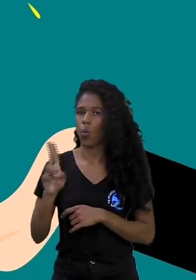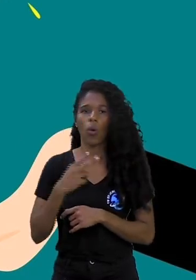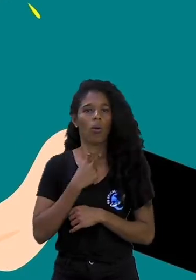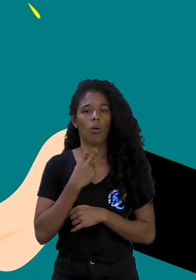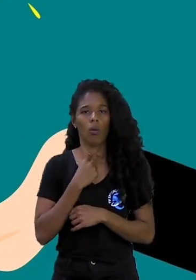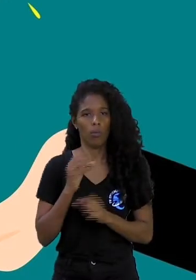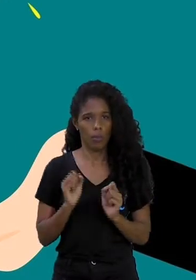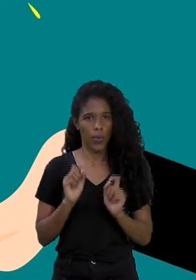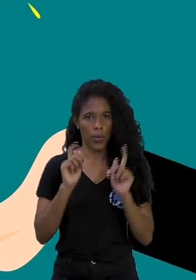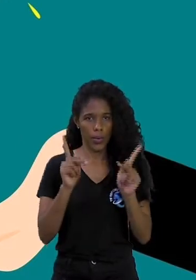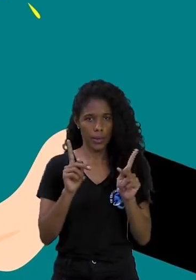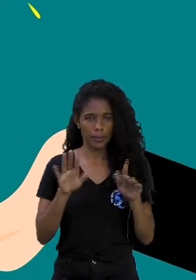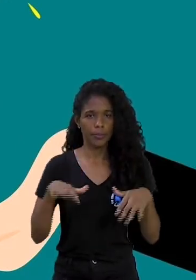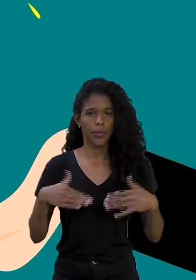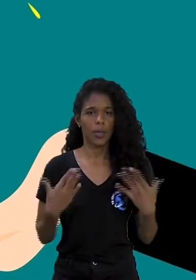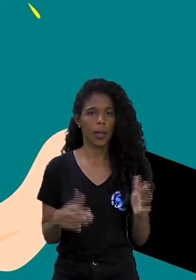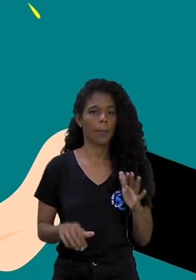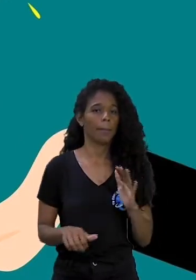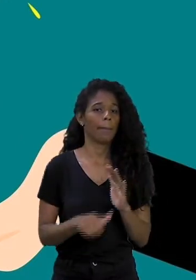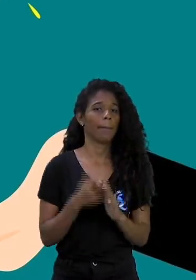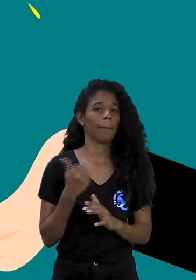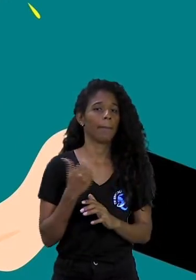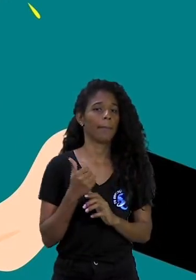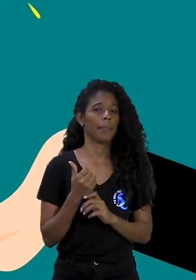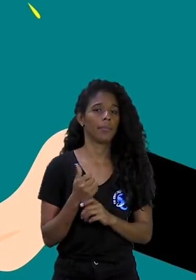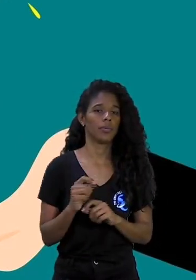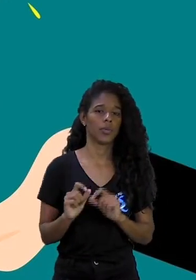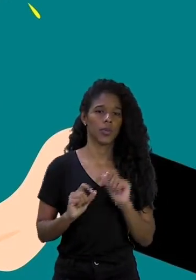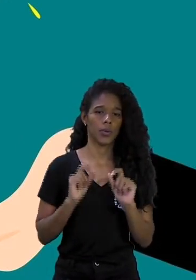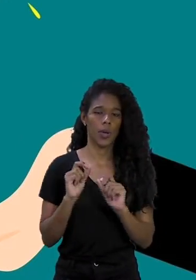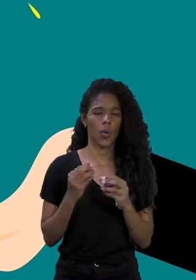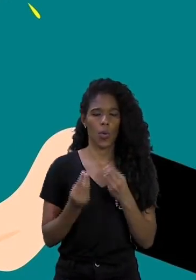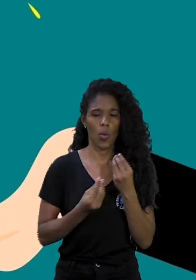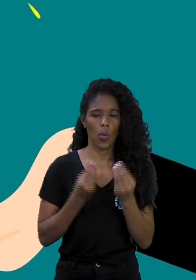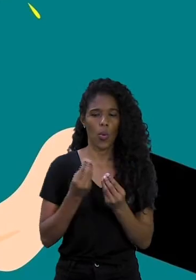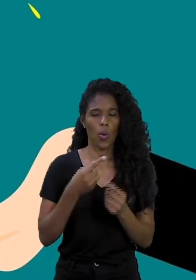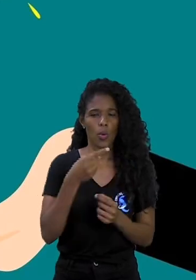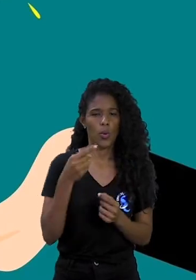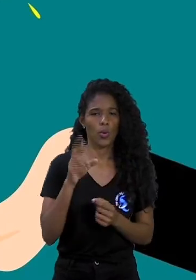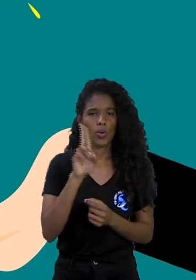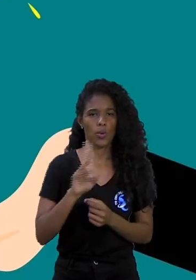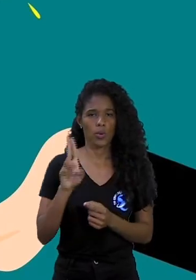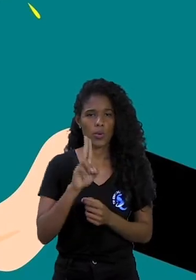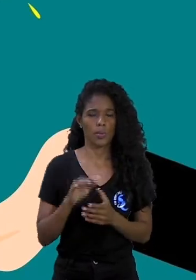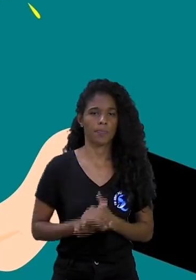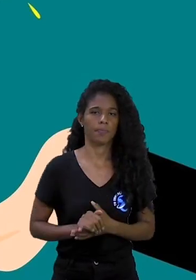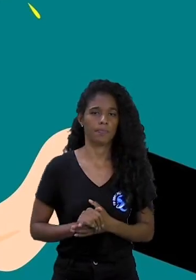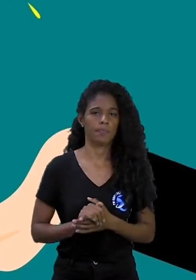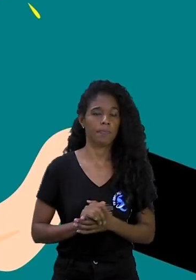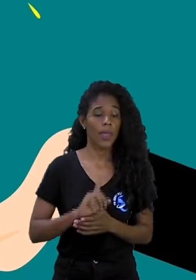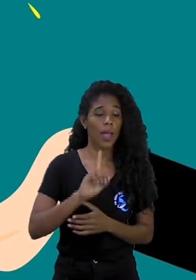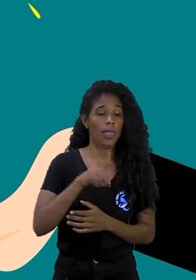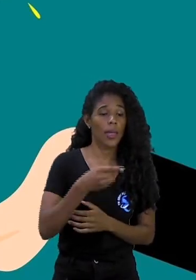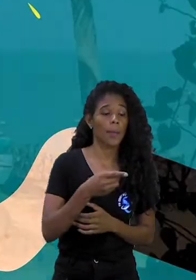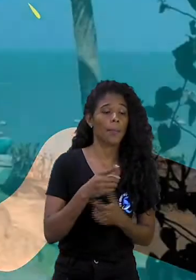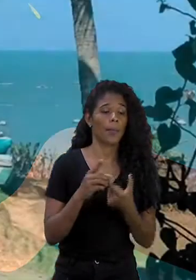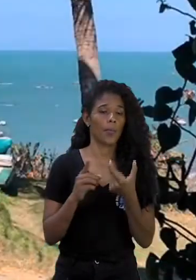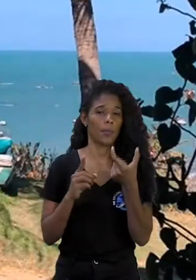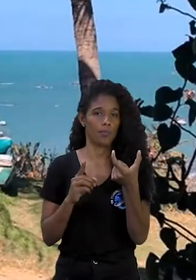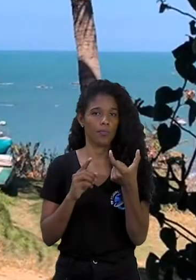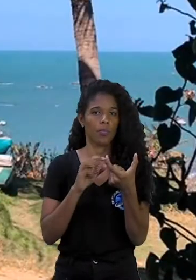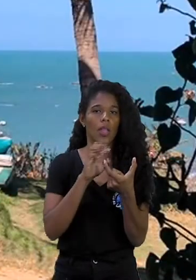existe. Então, em primeiro lugar, após os prefixos es,